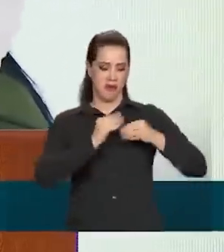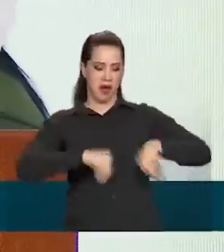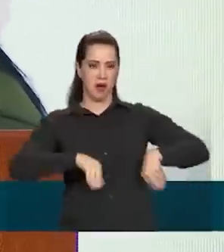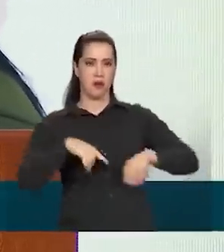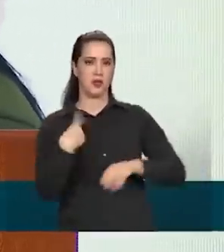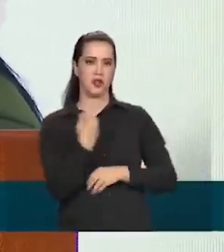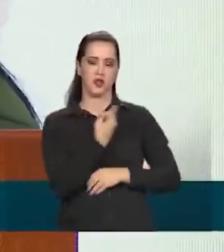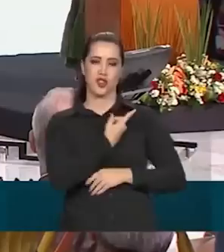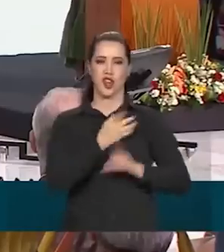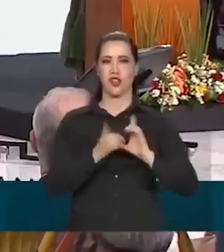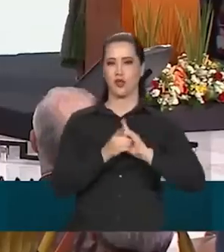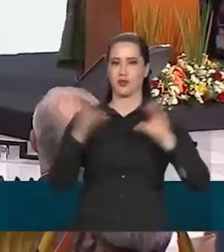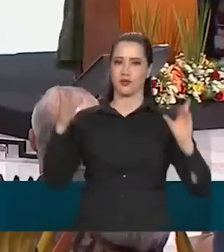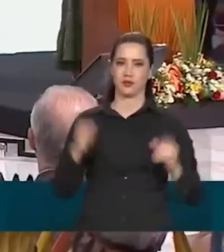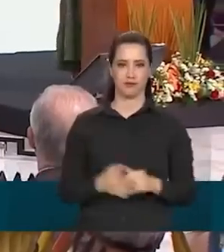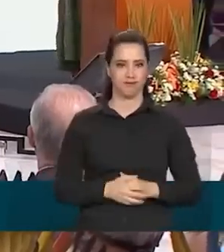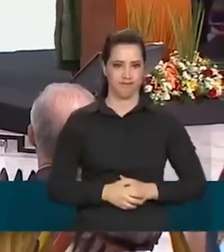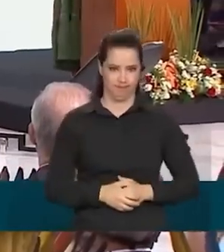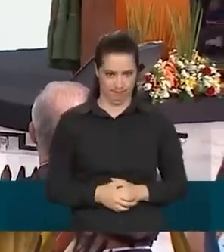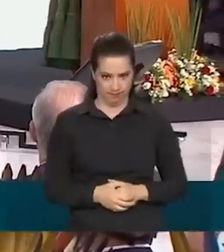nossa democracia.